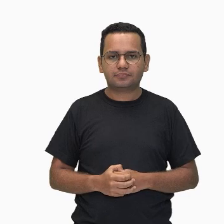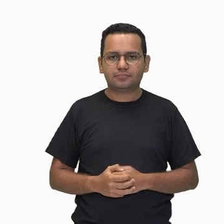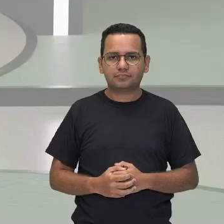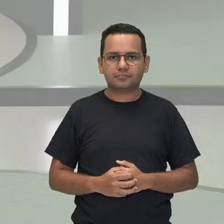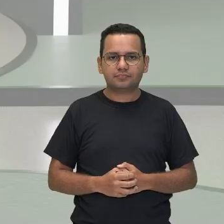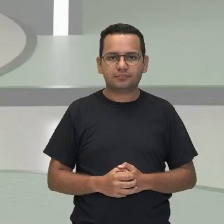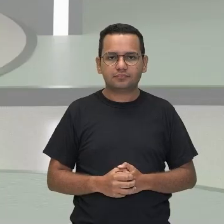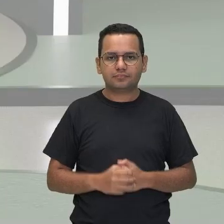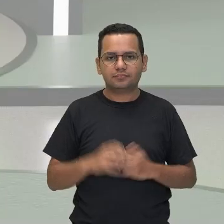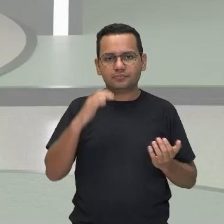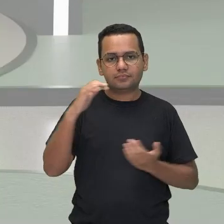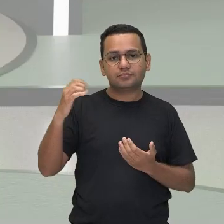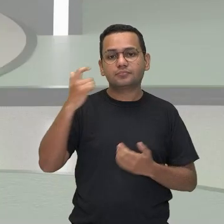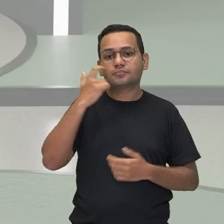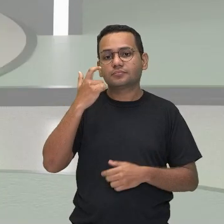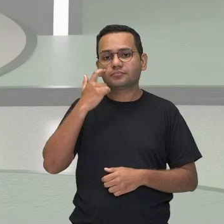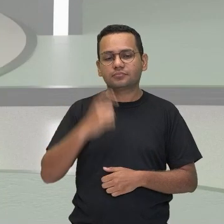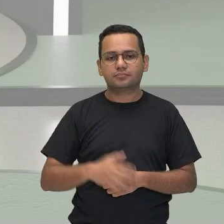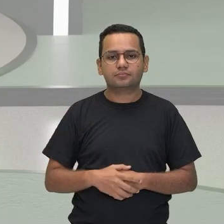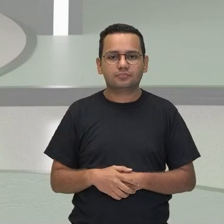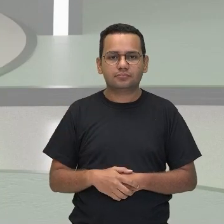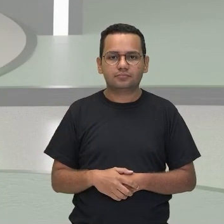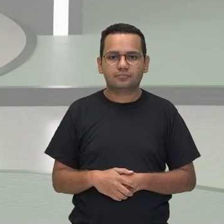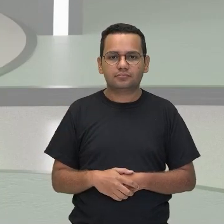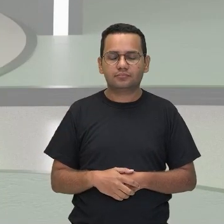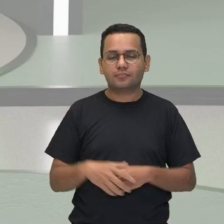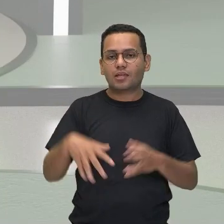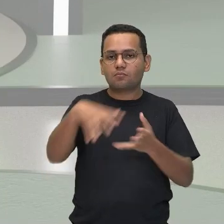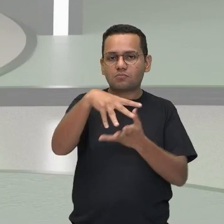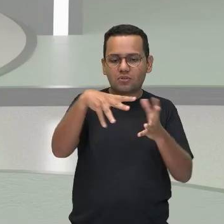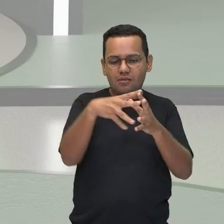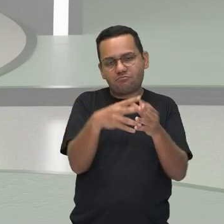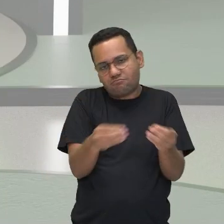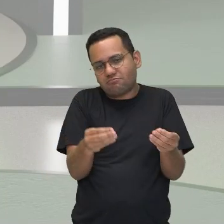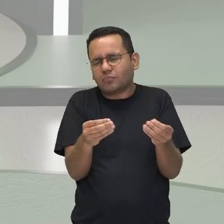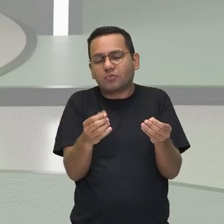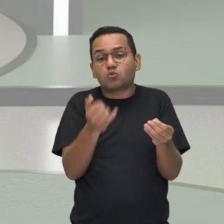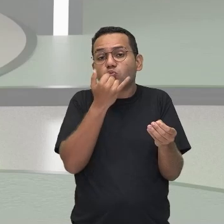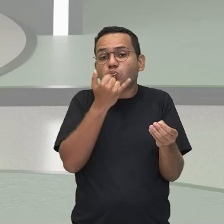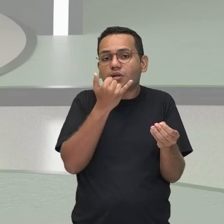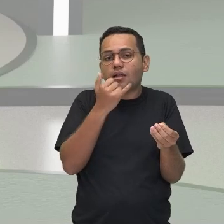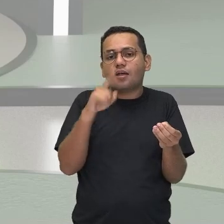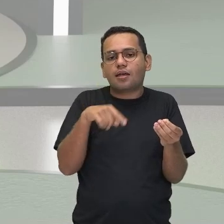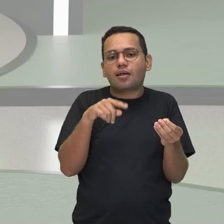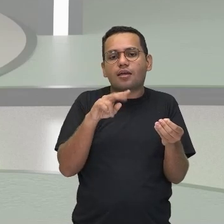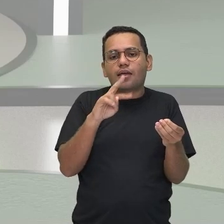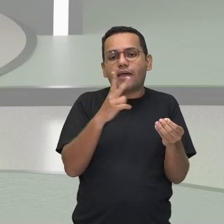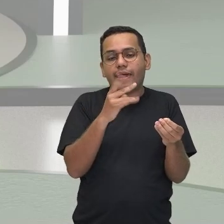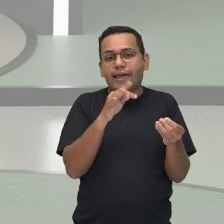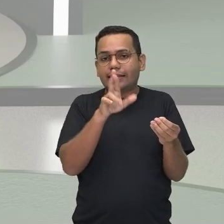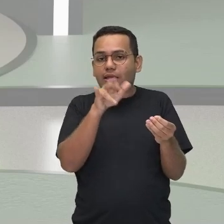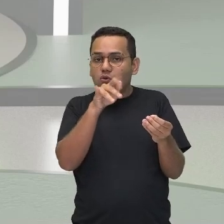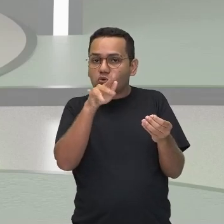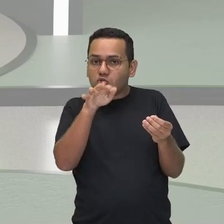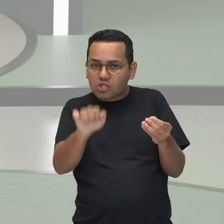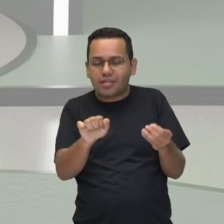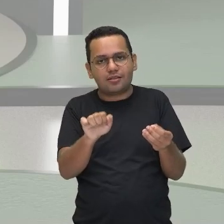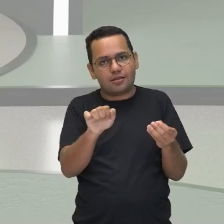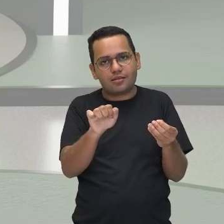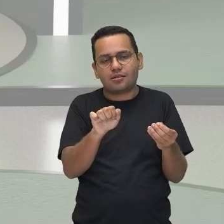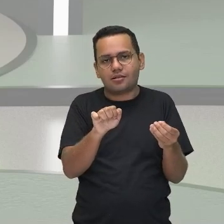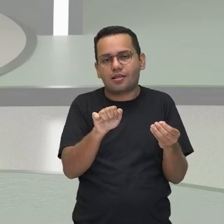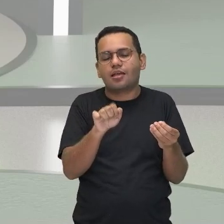à separação das misturas heterogêneas, daquelas que os compostos não se misturam completamente. Eles vão